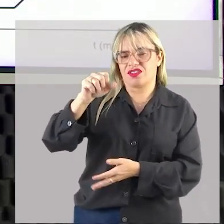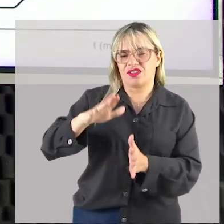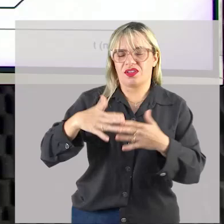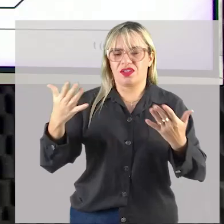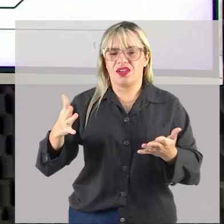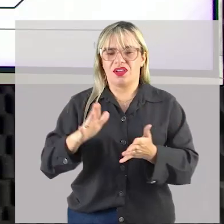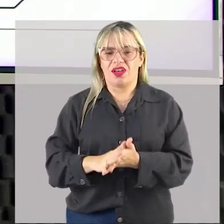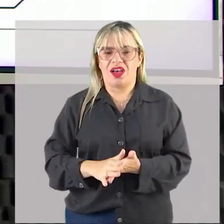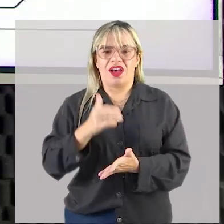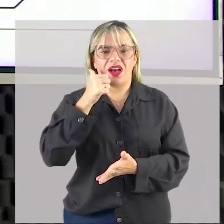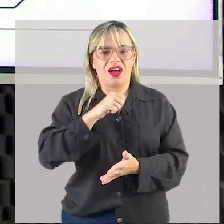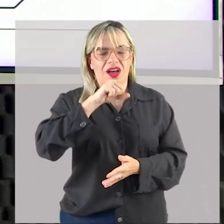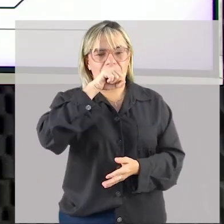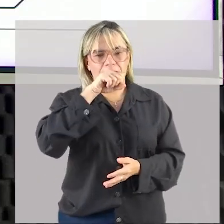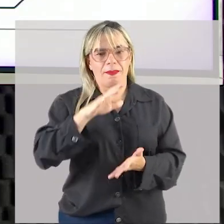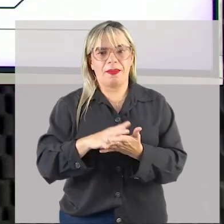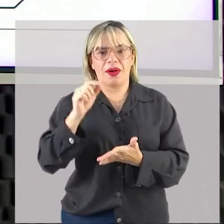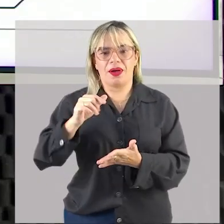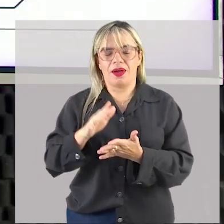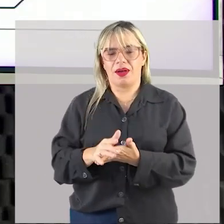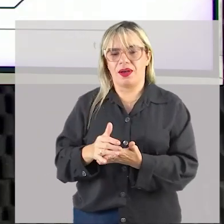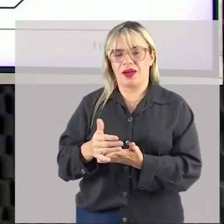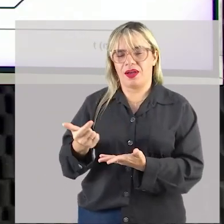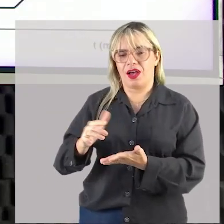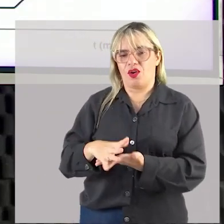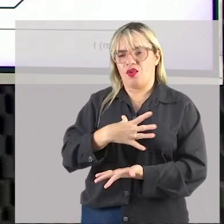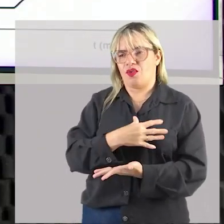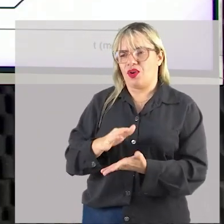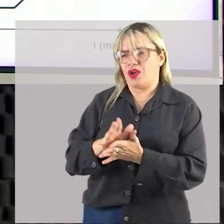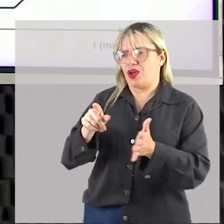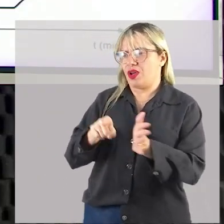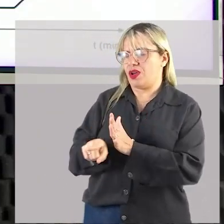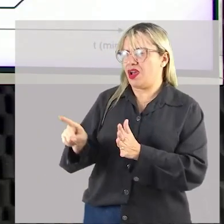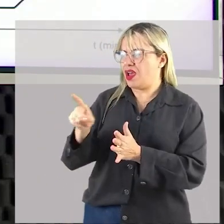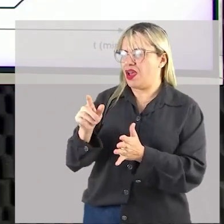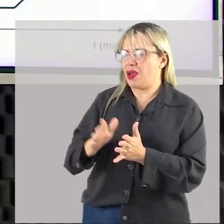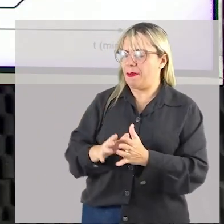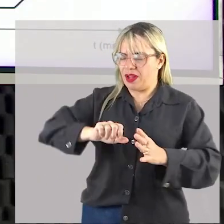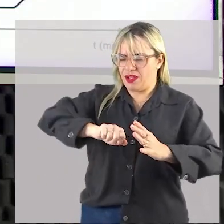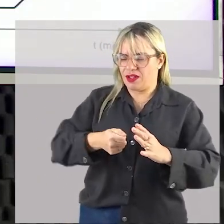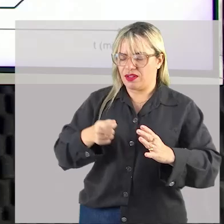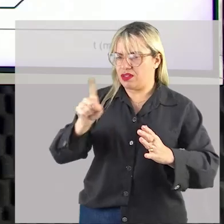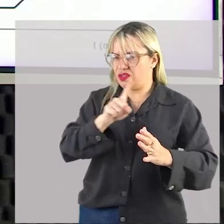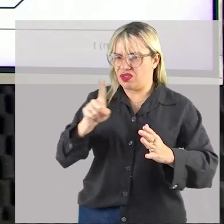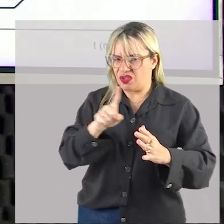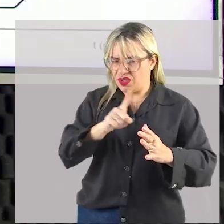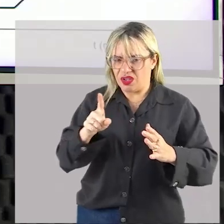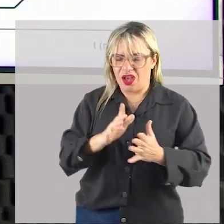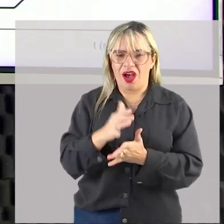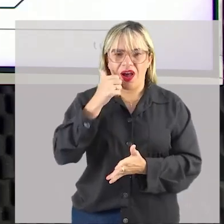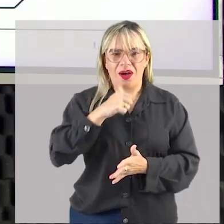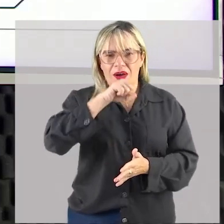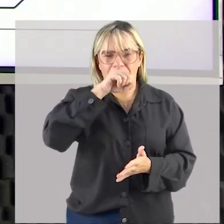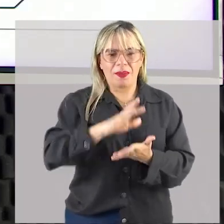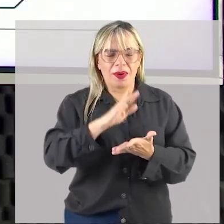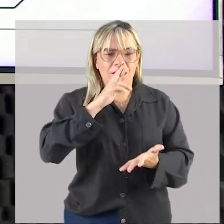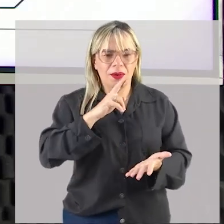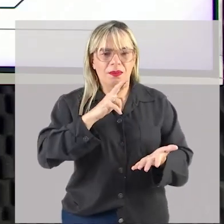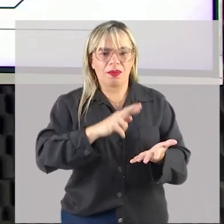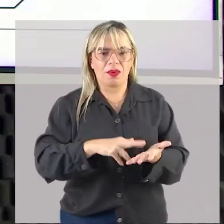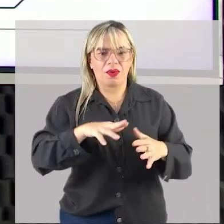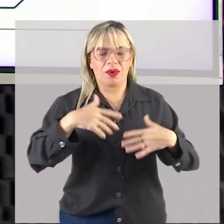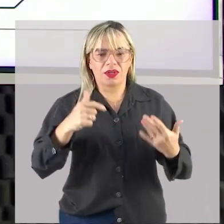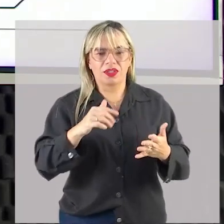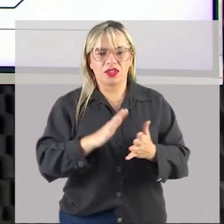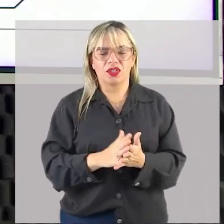assim pra gente, aí a gente pergunta, é para desligar? Aí ela fala assim, não, deixa esquentar mais um pouco. Nunca aconteceu isso